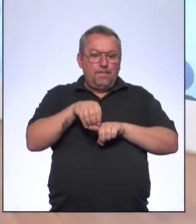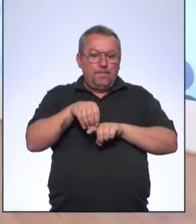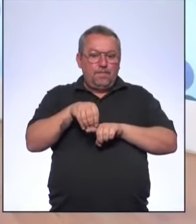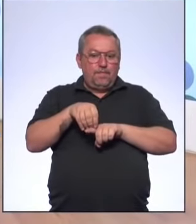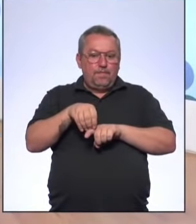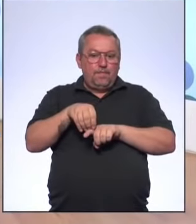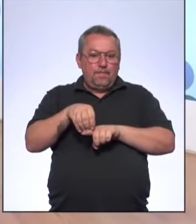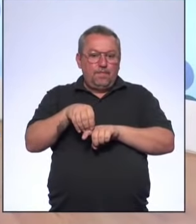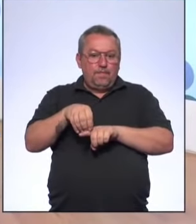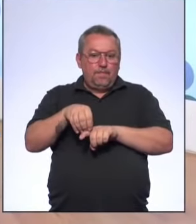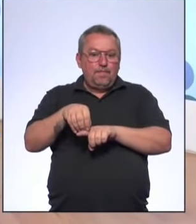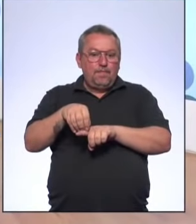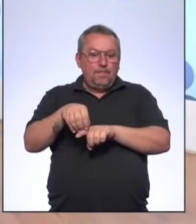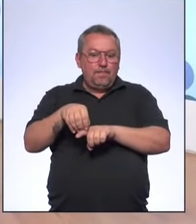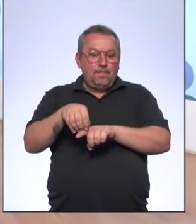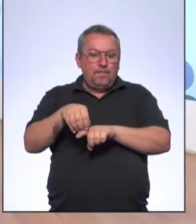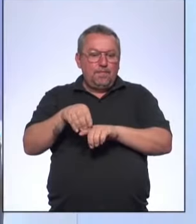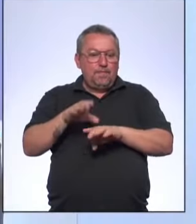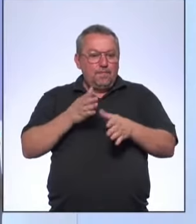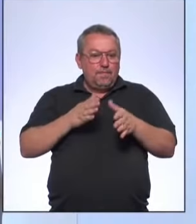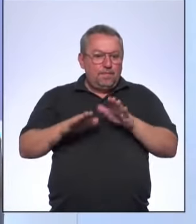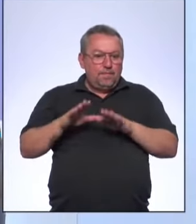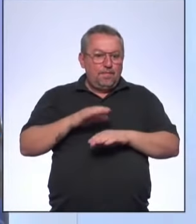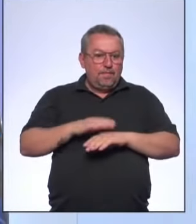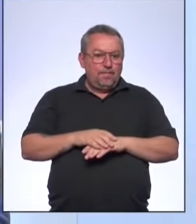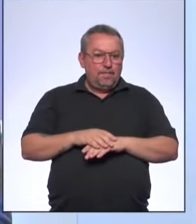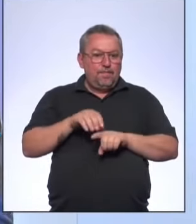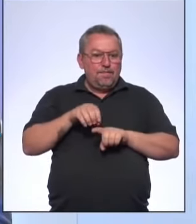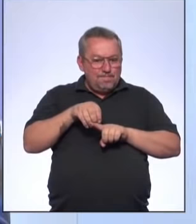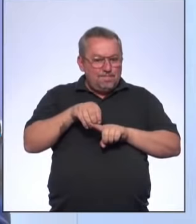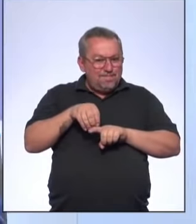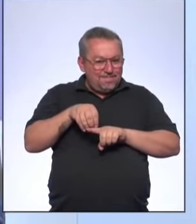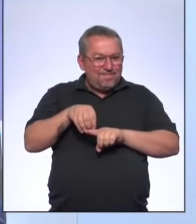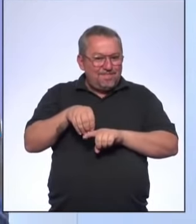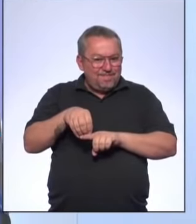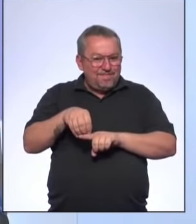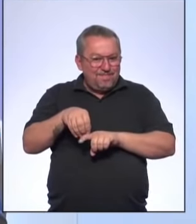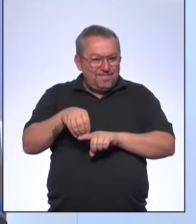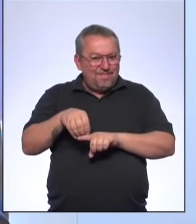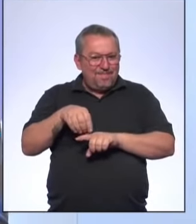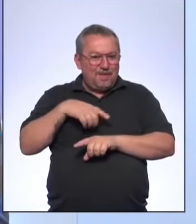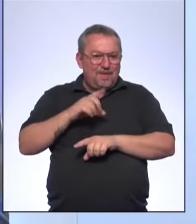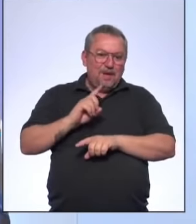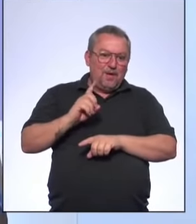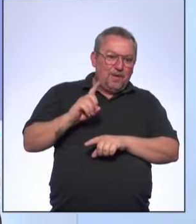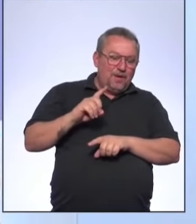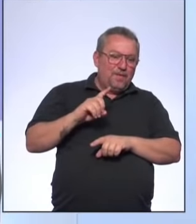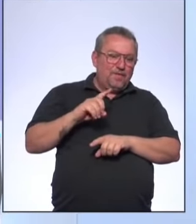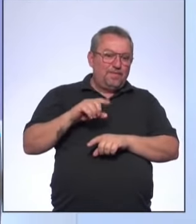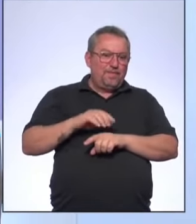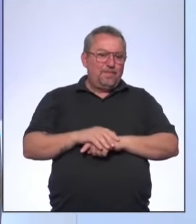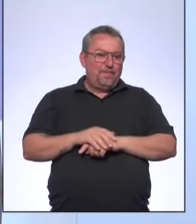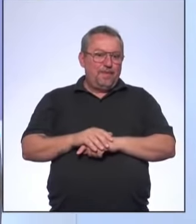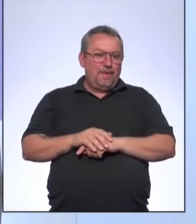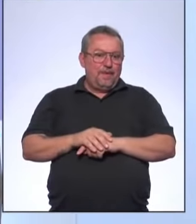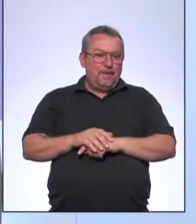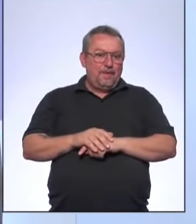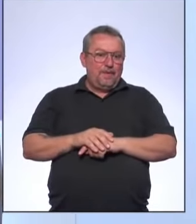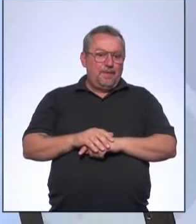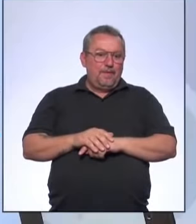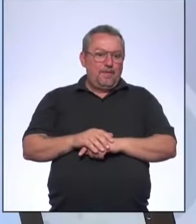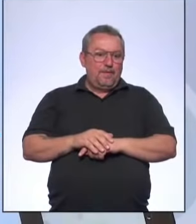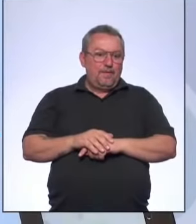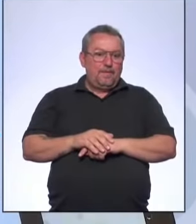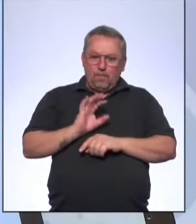esses links seria o podia ser a mesma dependerá lesma caramujo depende isso aí ou não ao casco né